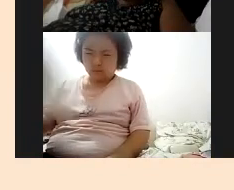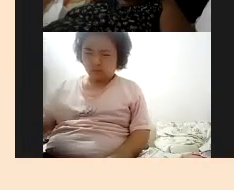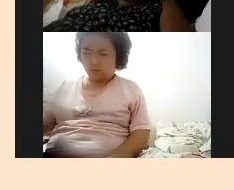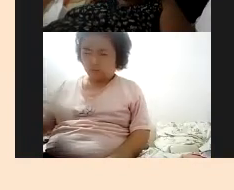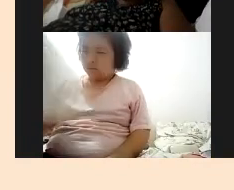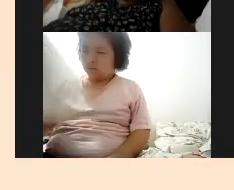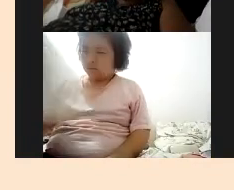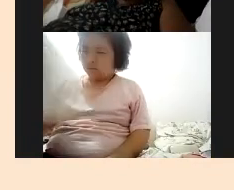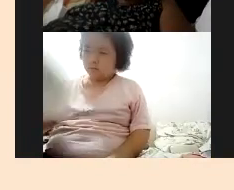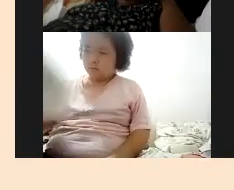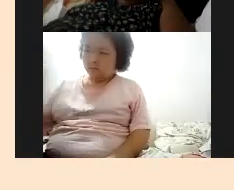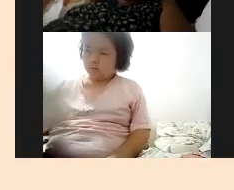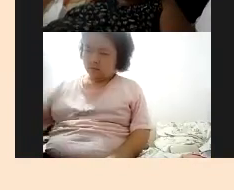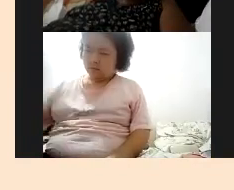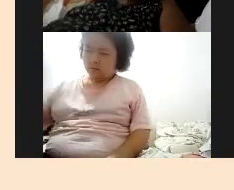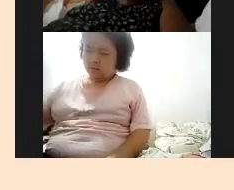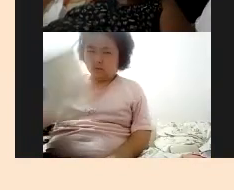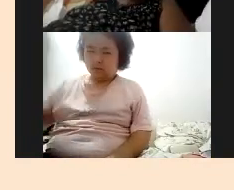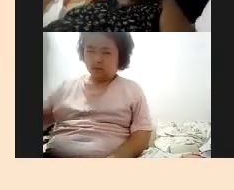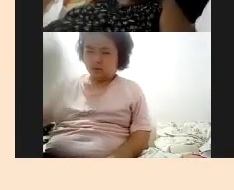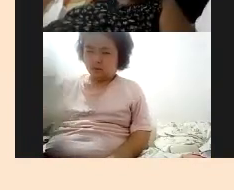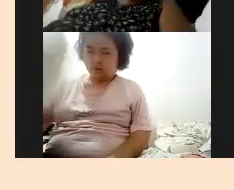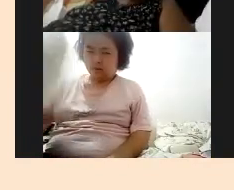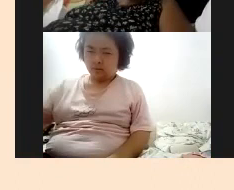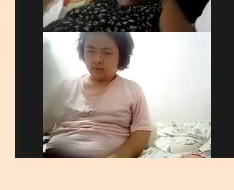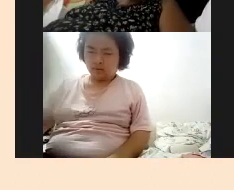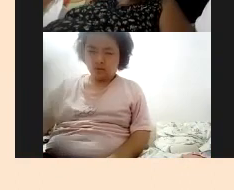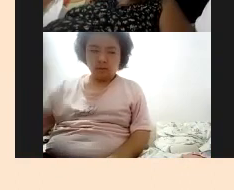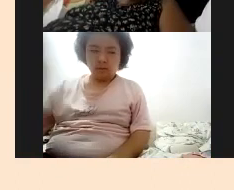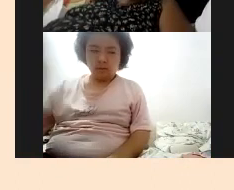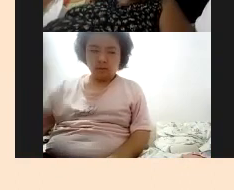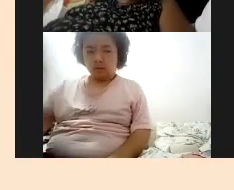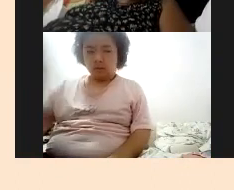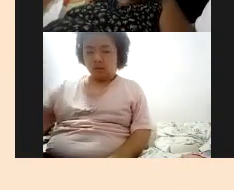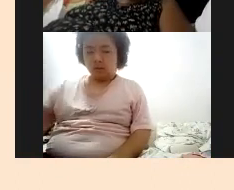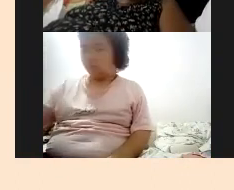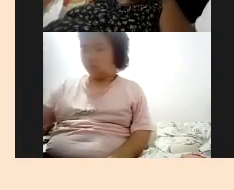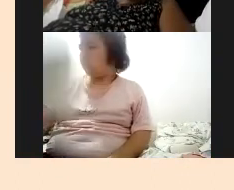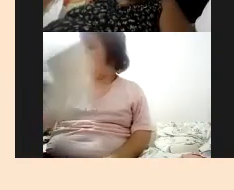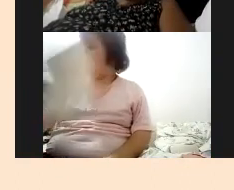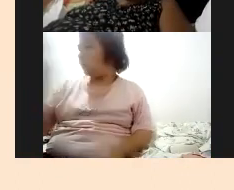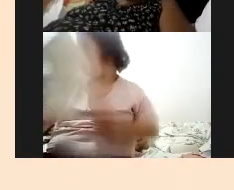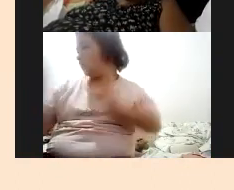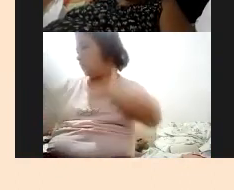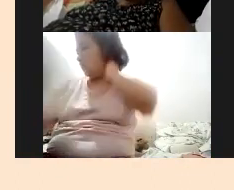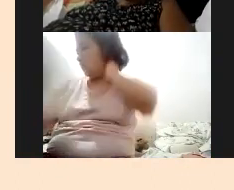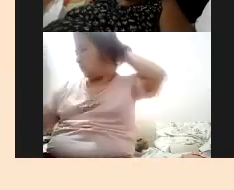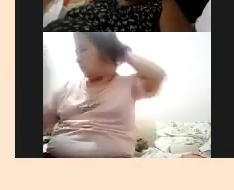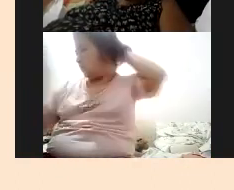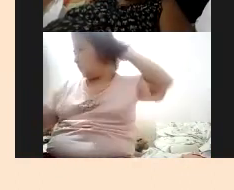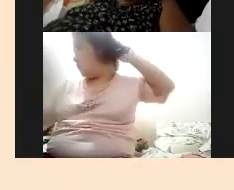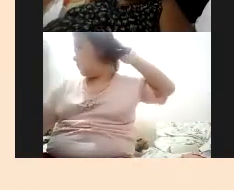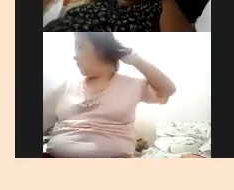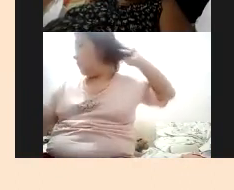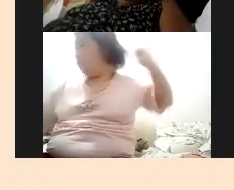áreas. Os professores aqui presentes, vamos pensar na comunicação dentro da educação. Se tiver um